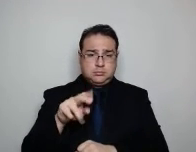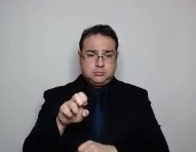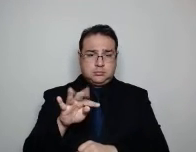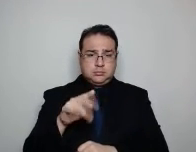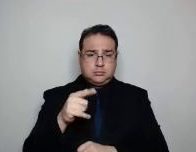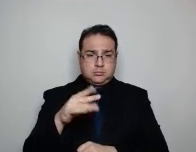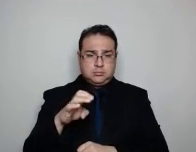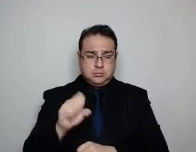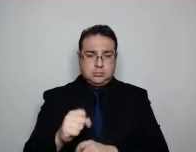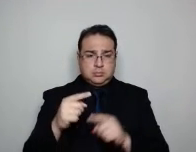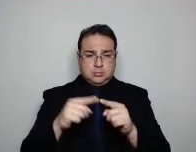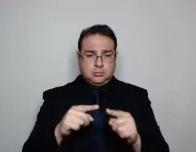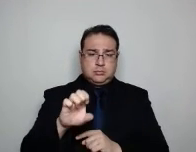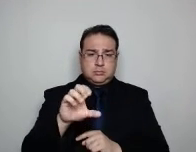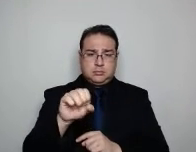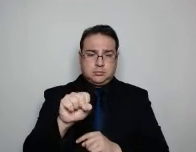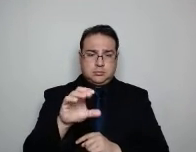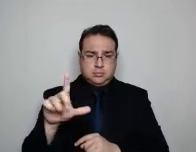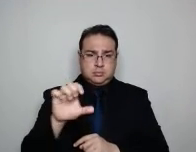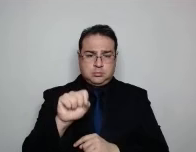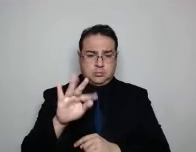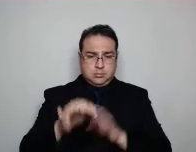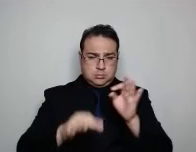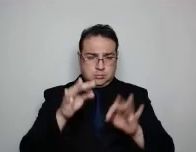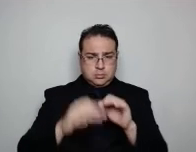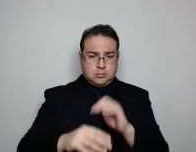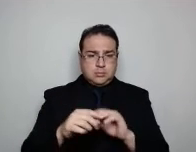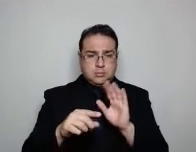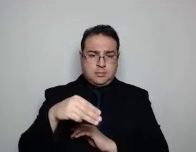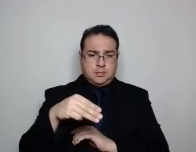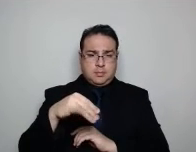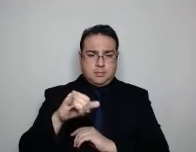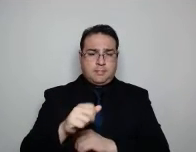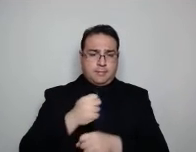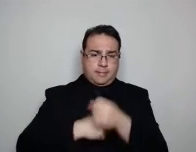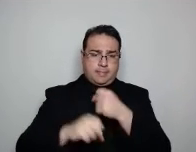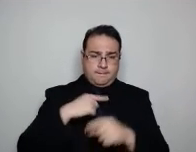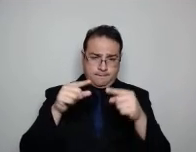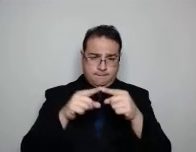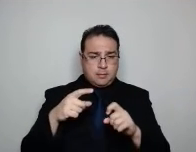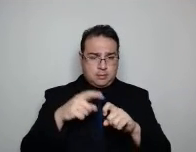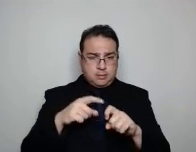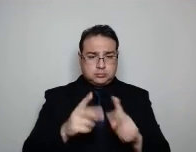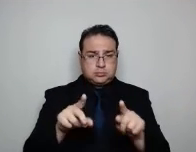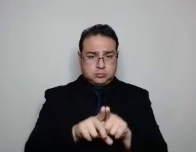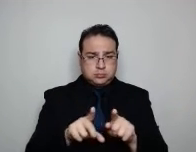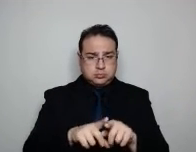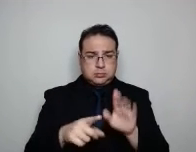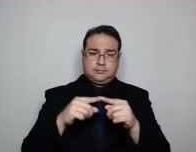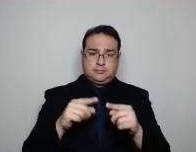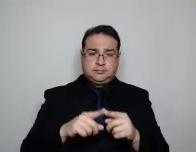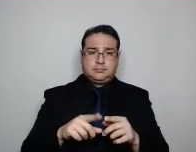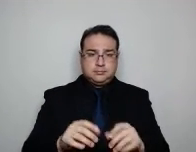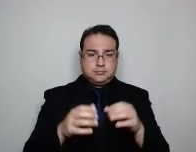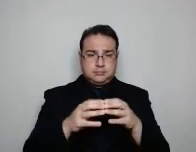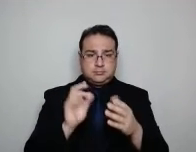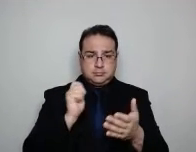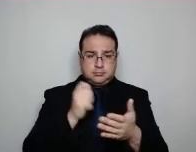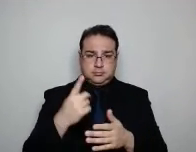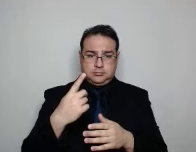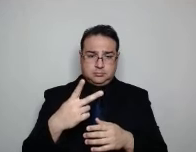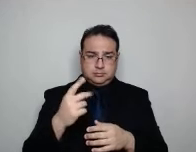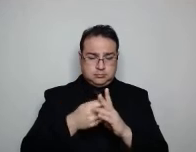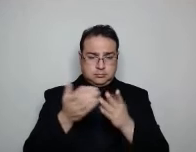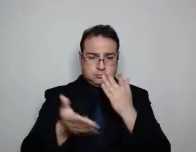lícito que a parte atribua à causa o valor relativo a 12 meses do tratamento, que corresponde justamente ao proveito econômico pretendido ajuizar na origem e